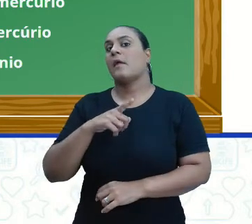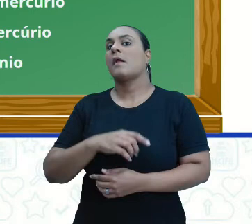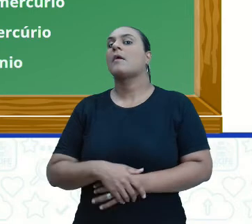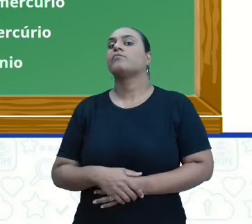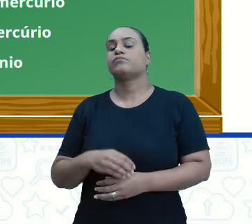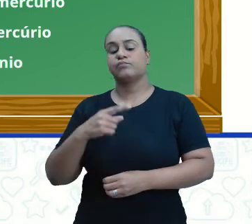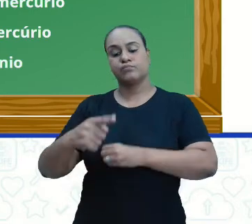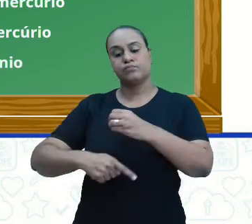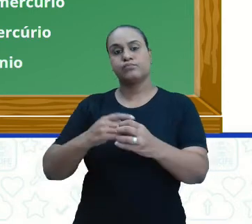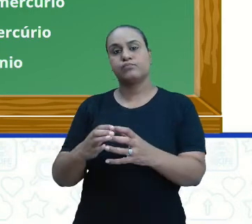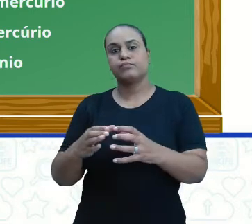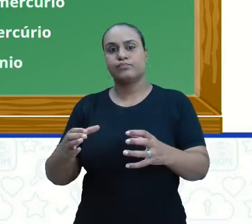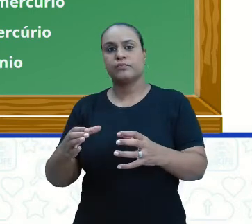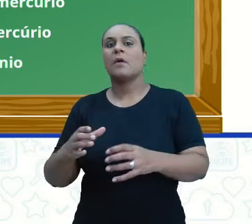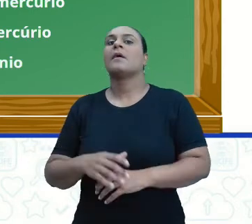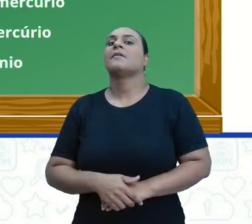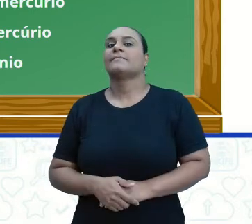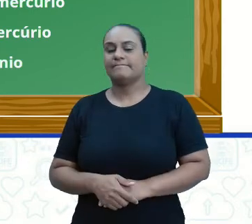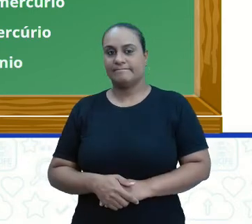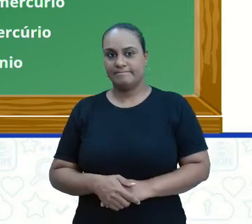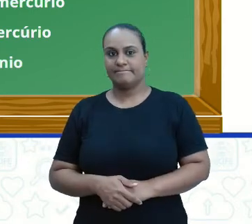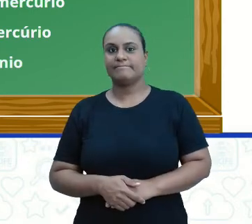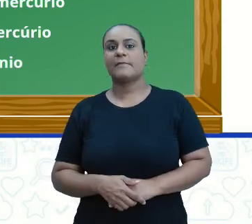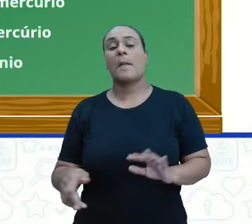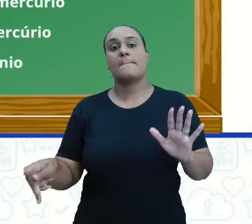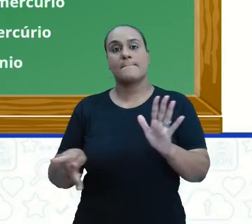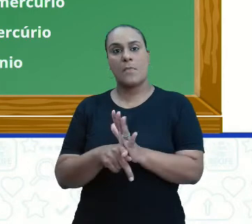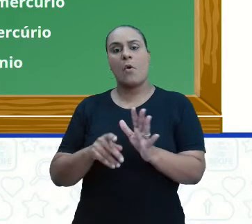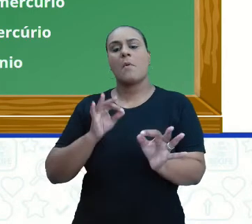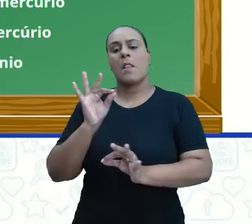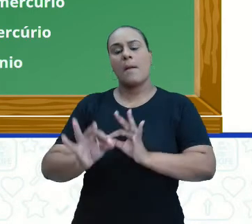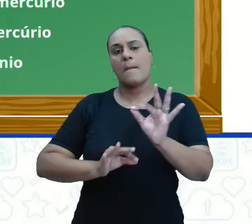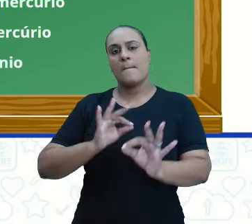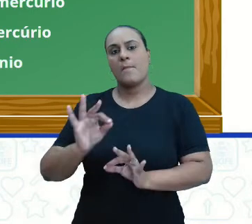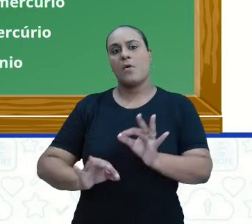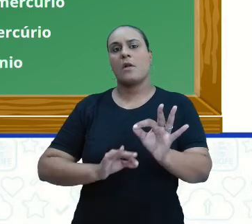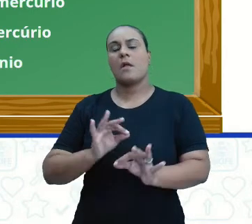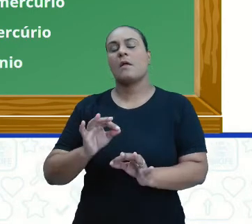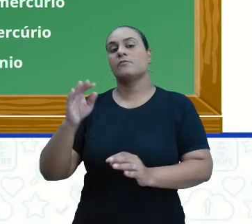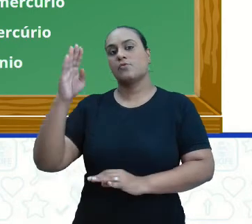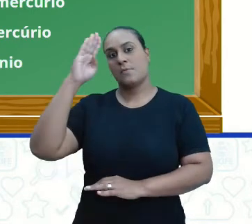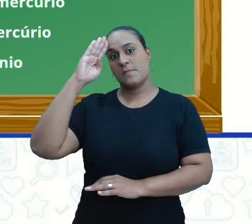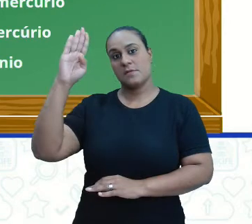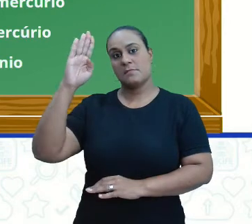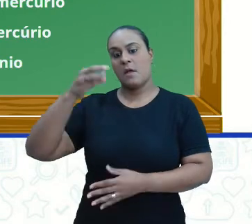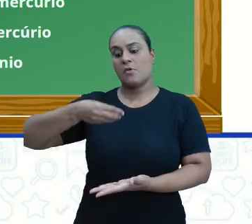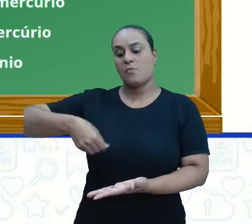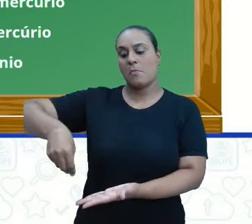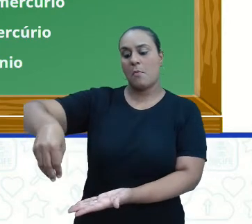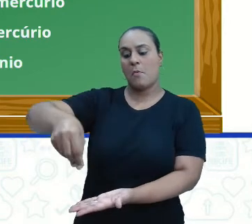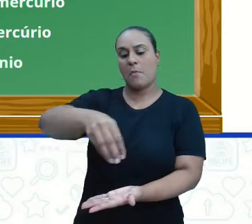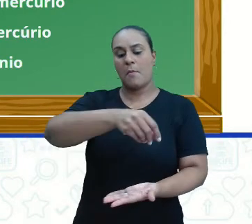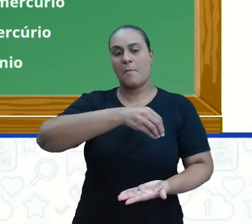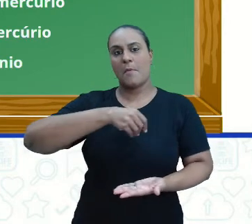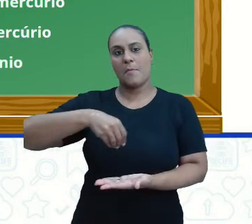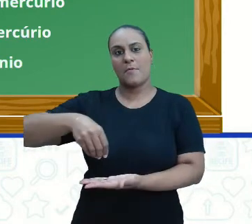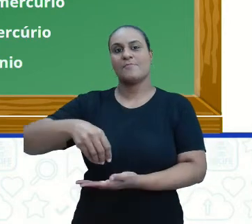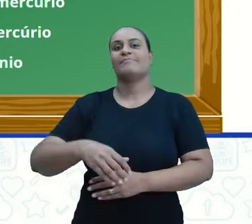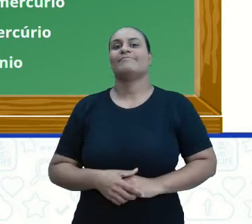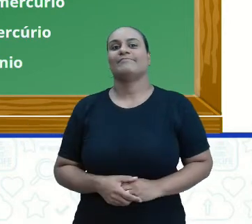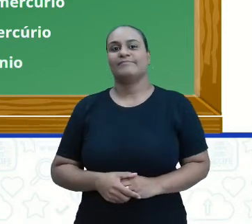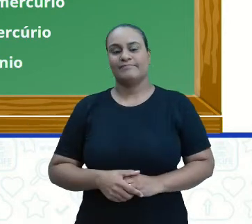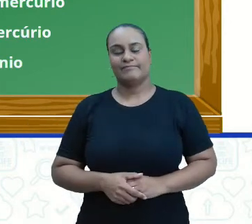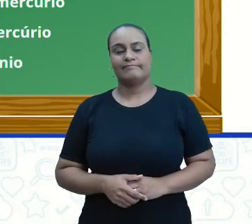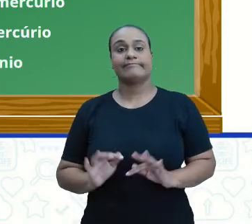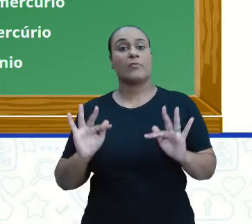que fazem parte da fórmula molecular dos principais fertilizantes. Então, gente,